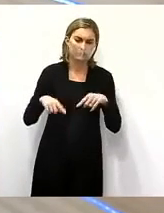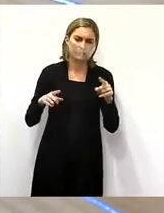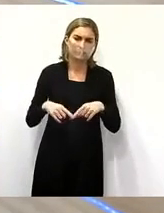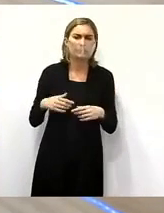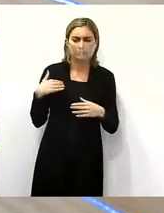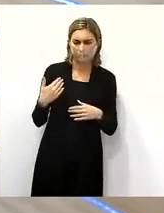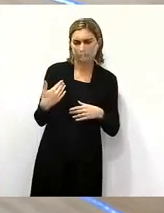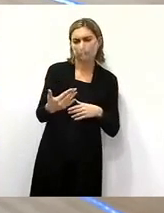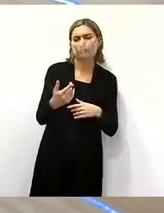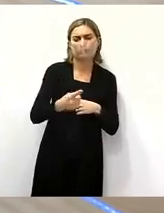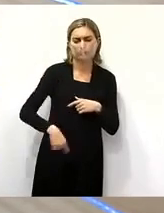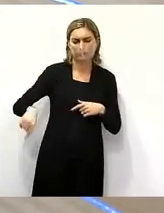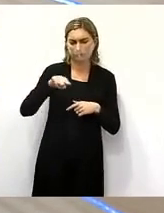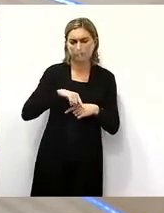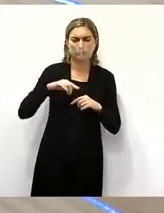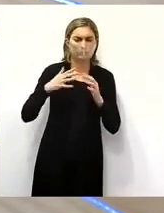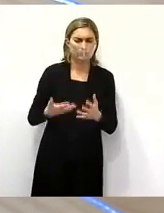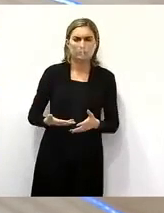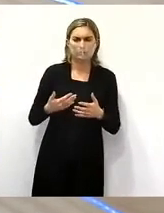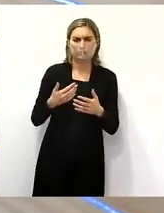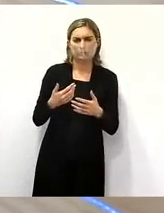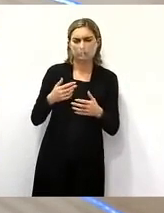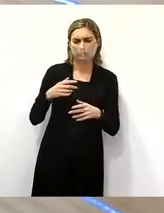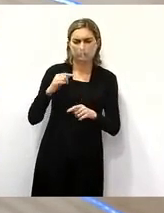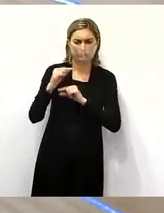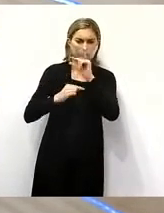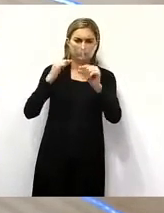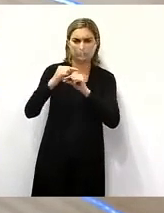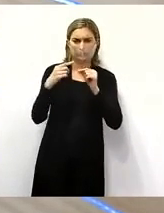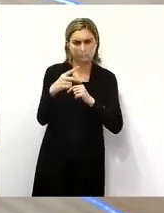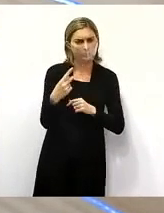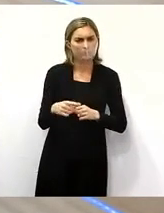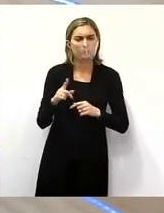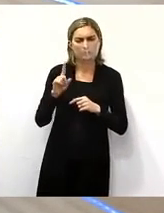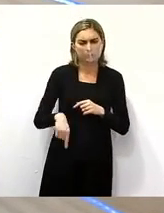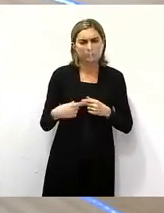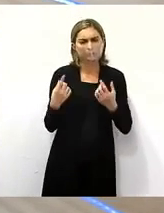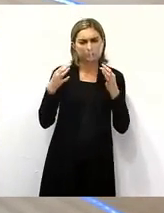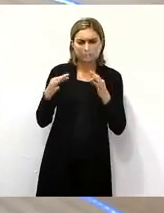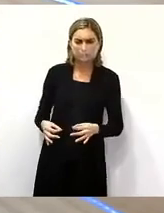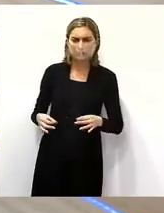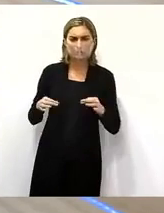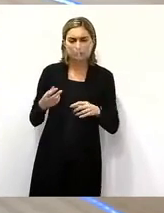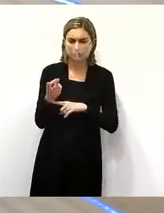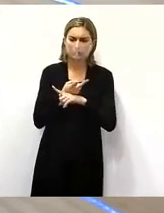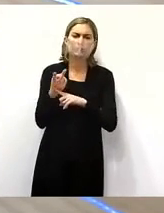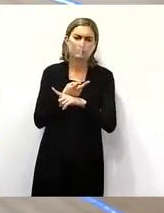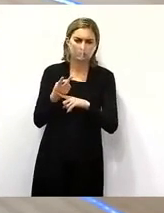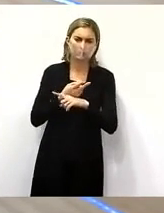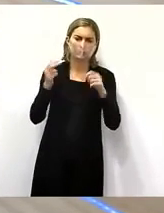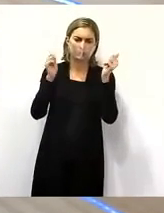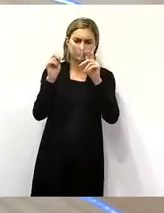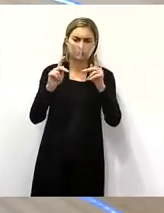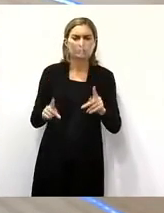uma tendência nossa, nós jamais temos um pouquinho com ela, é exatamente procurar a